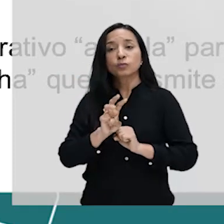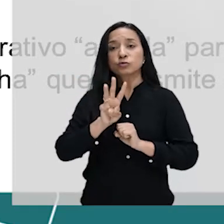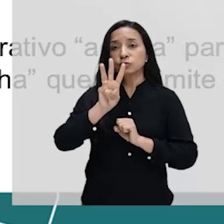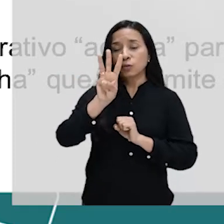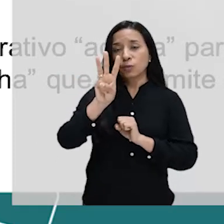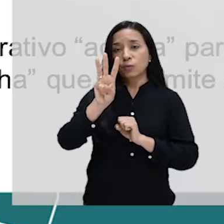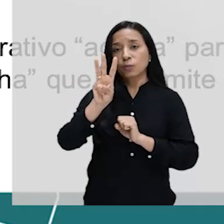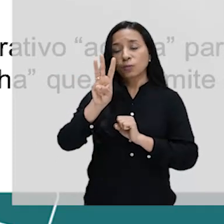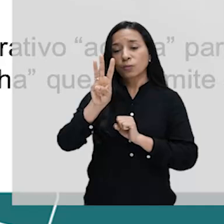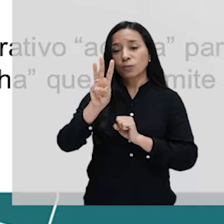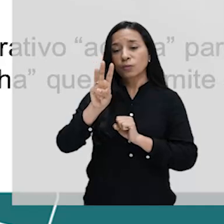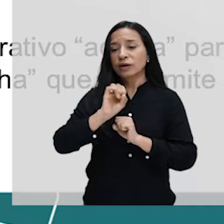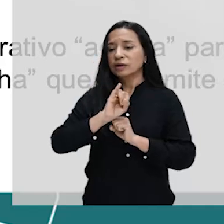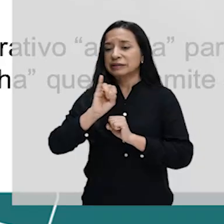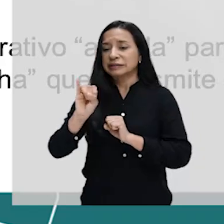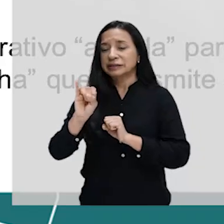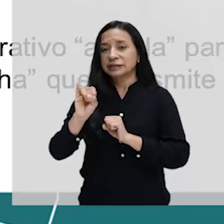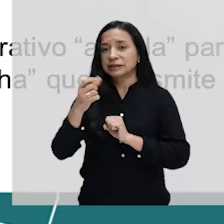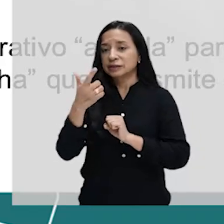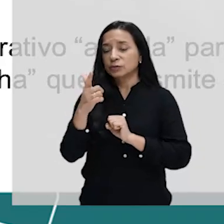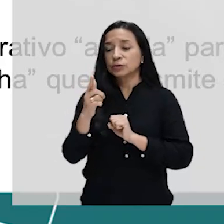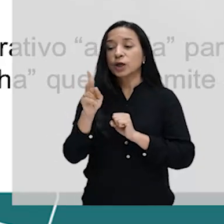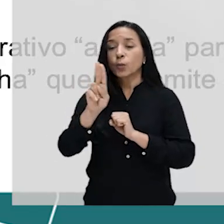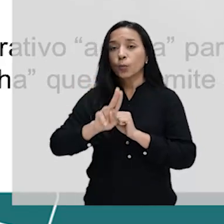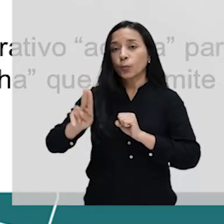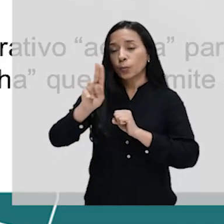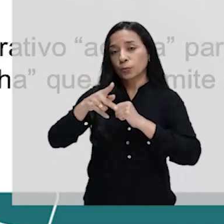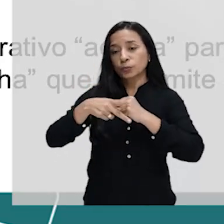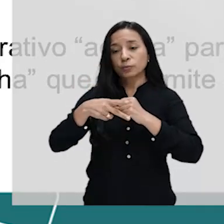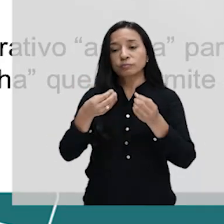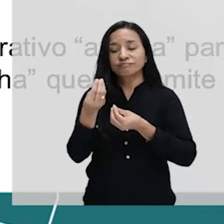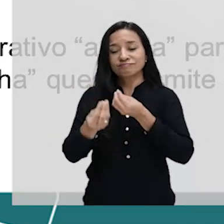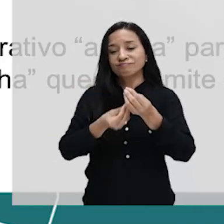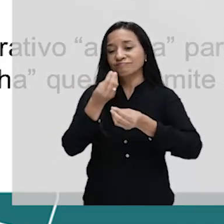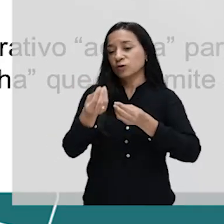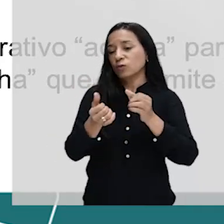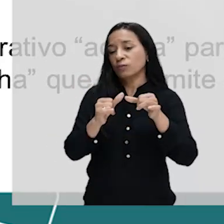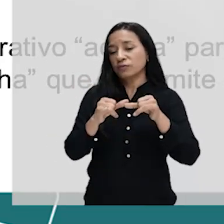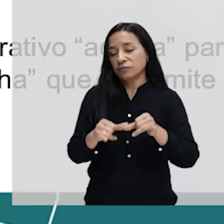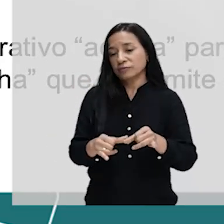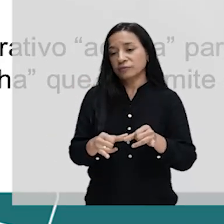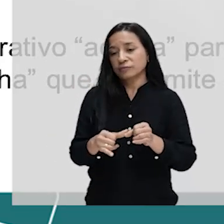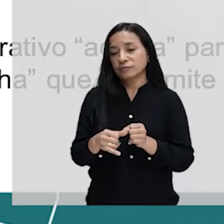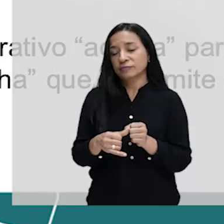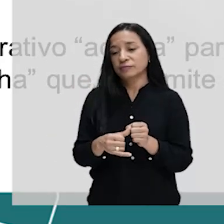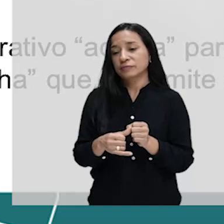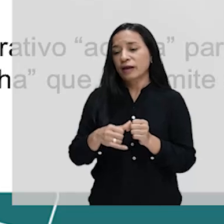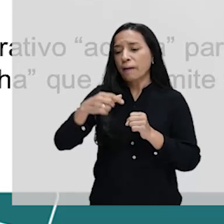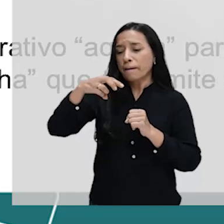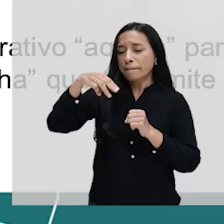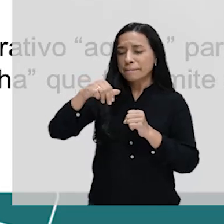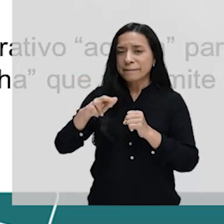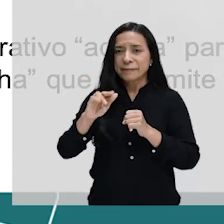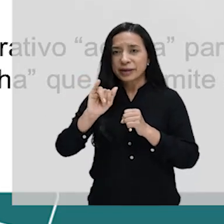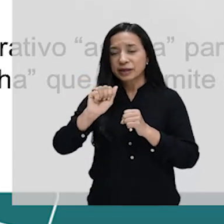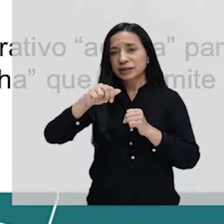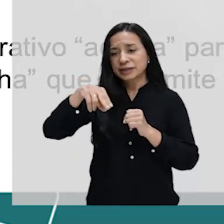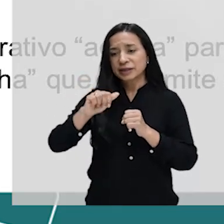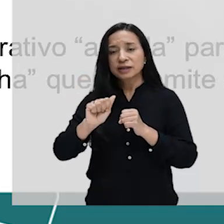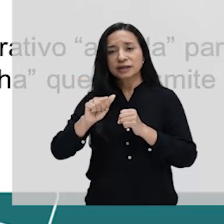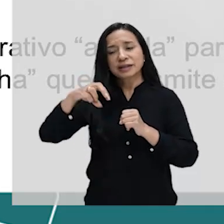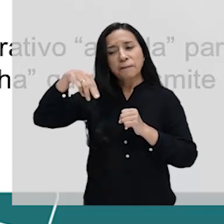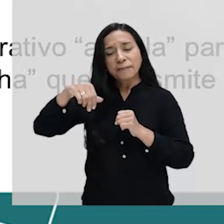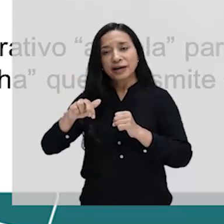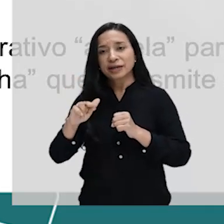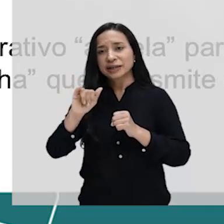se eu não tivesse o uso dos pronomes, como ficaria? Ficaria, Mariana apresentou um show, Mariana é considerada, Mariana é uma